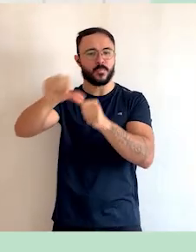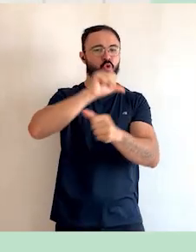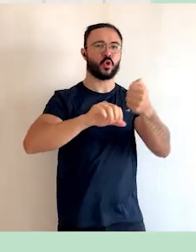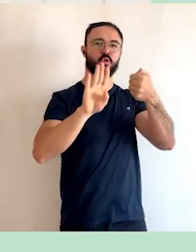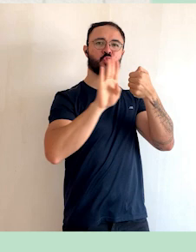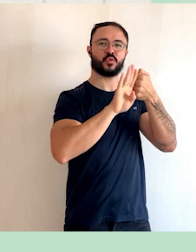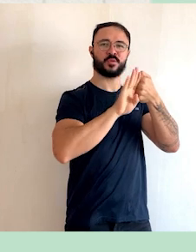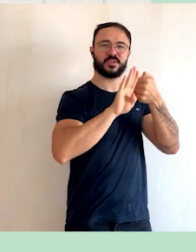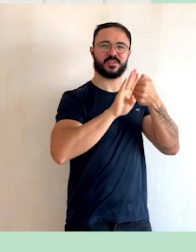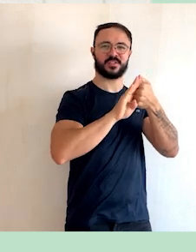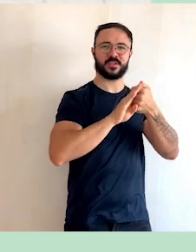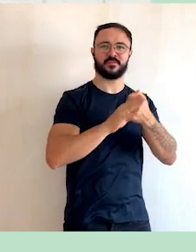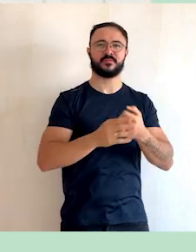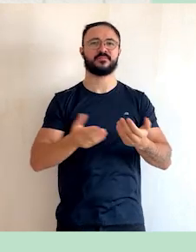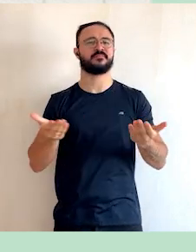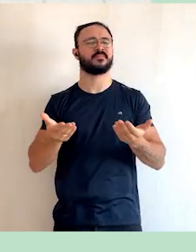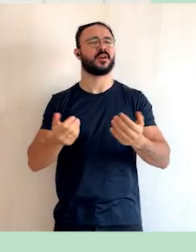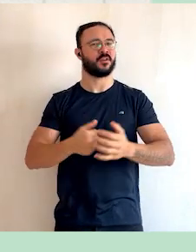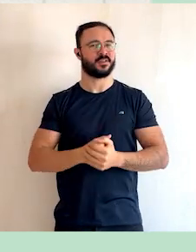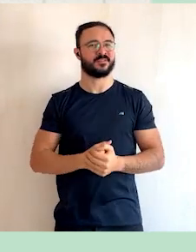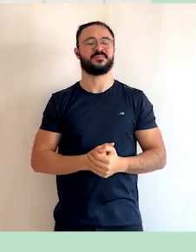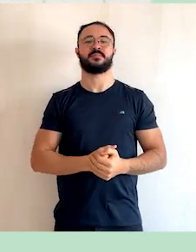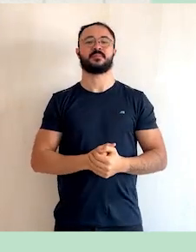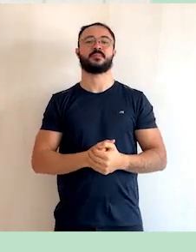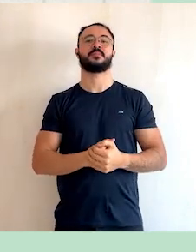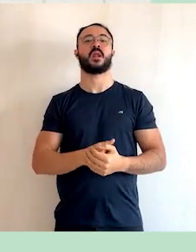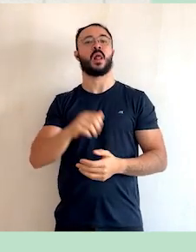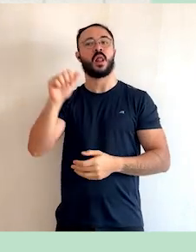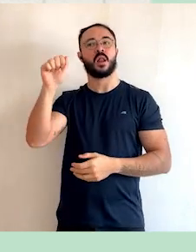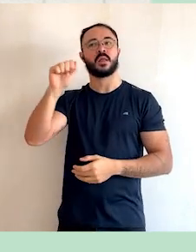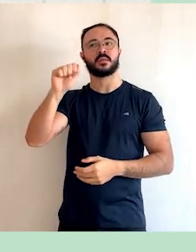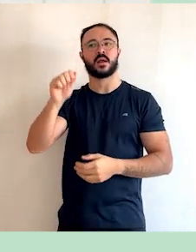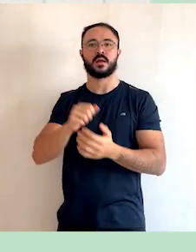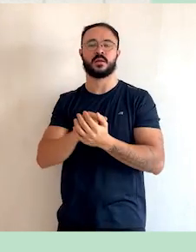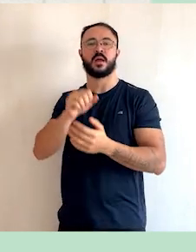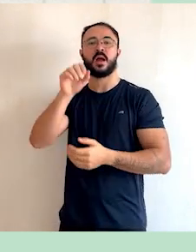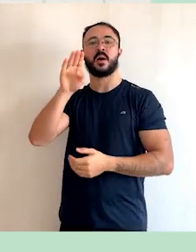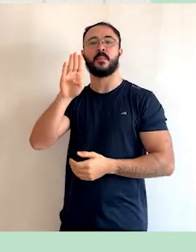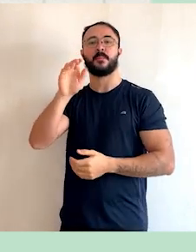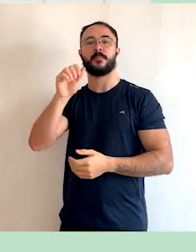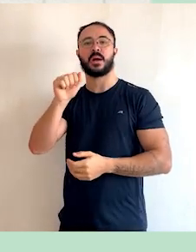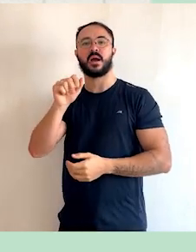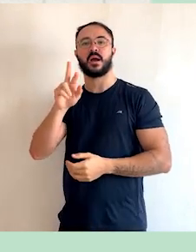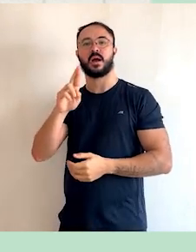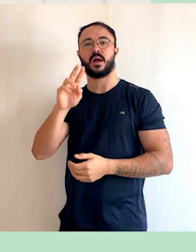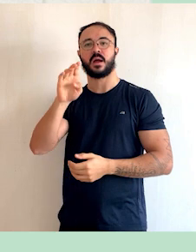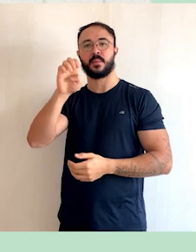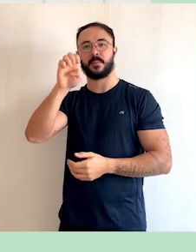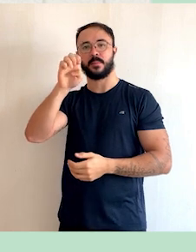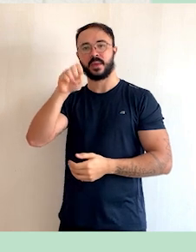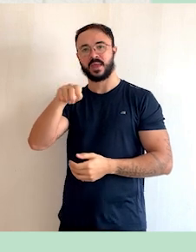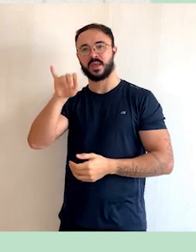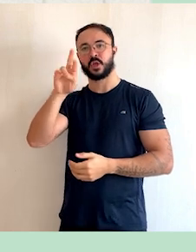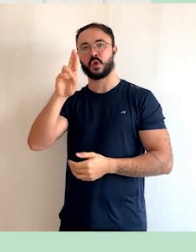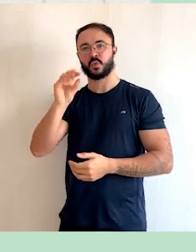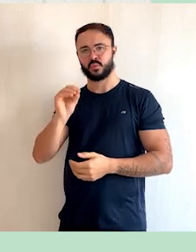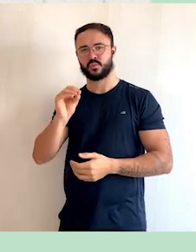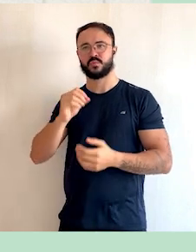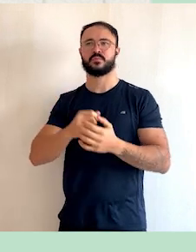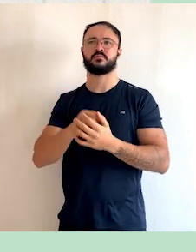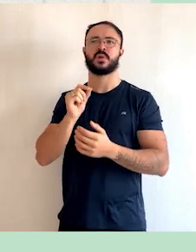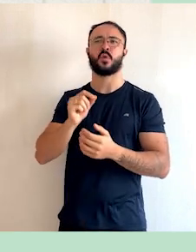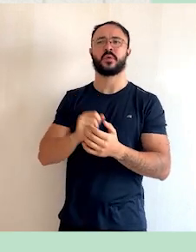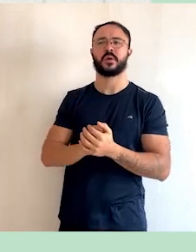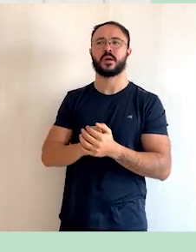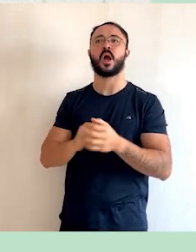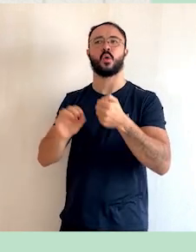barbeiro, que é uma palavra, é um substantivo que veio a partir de um outro substantivo, que é